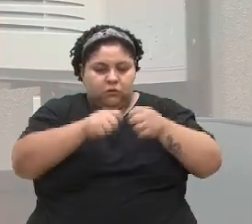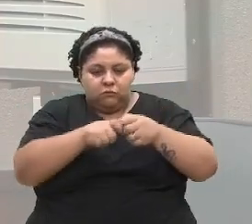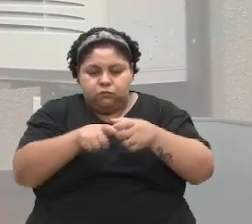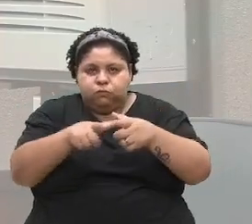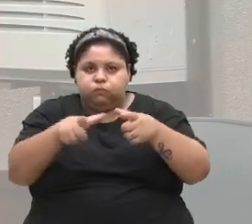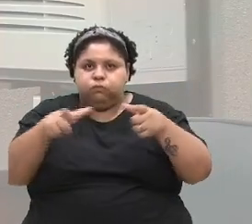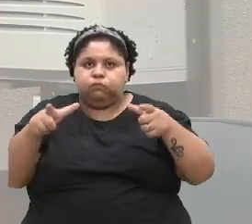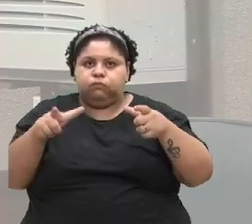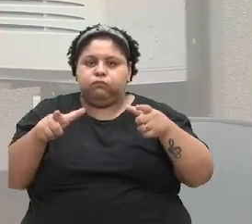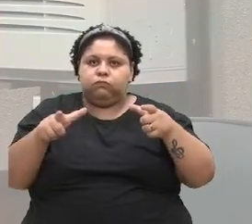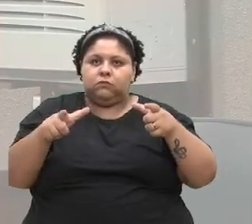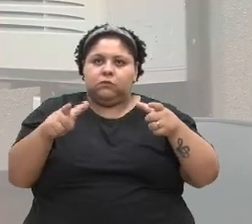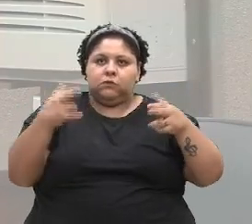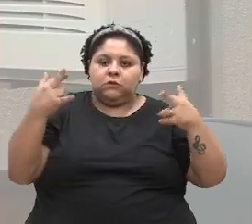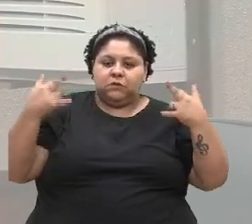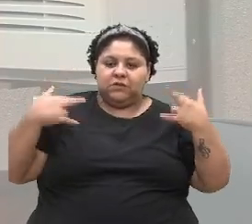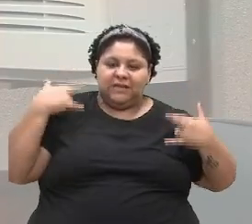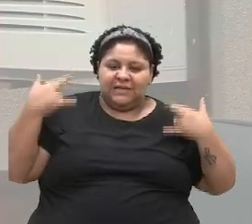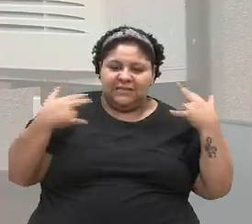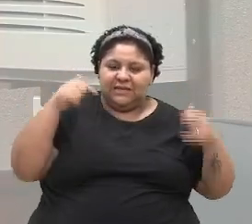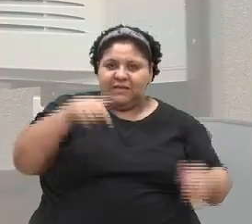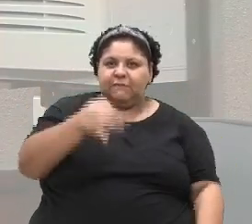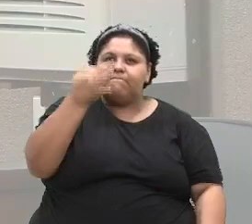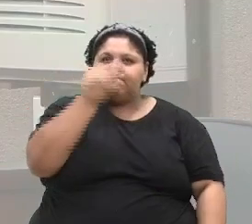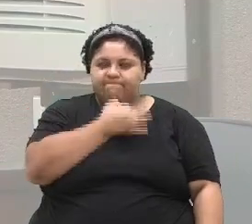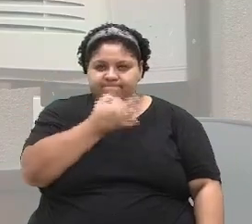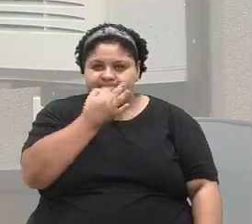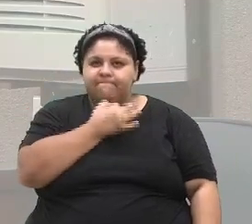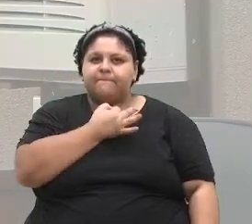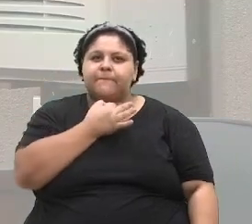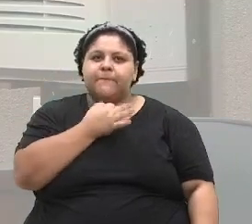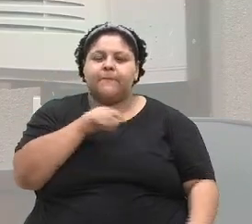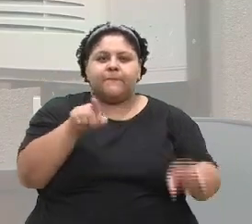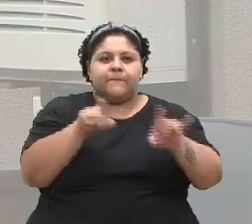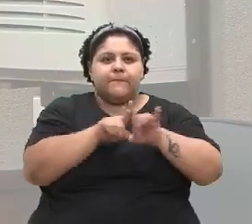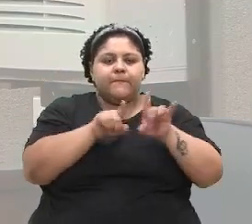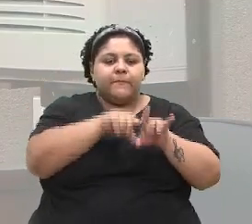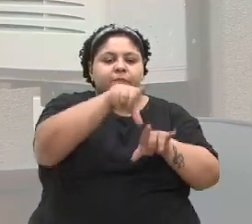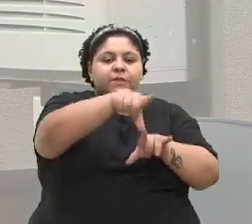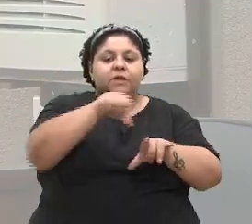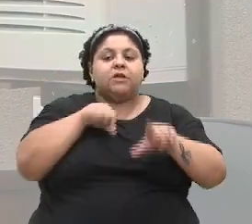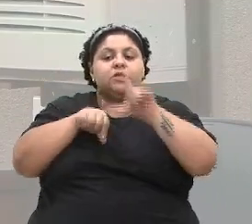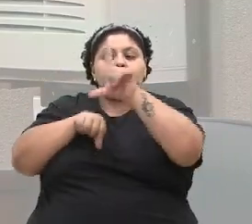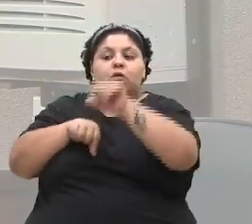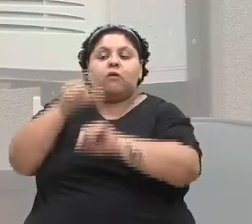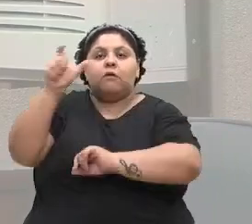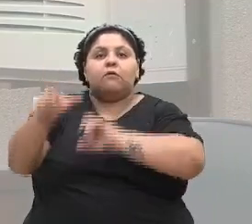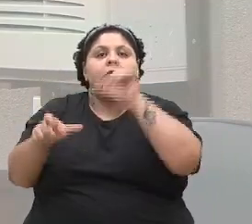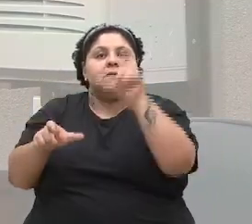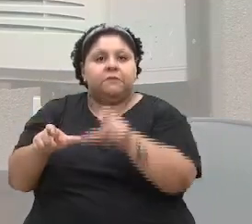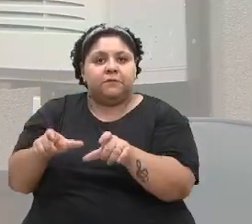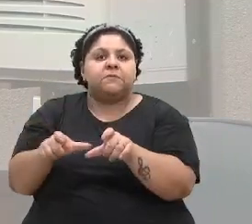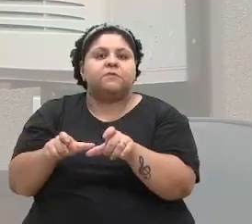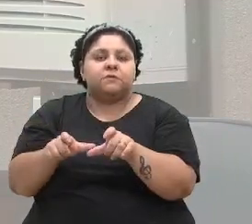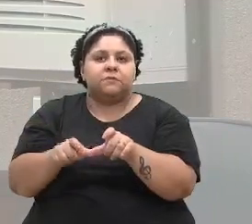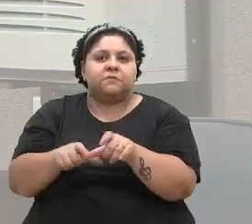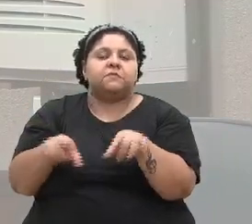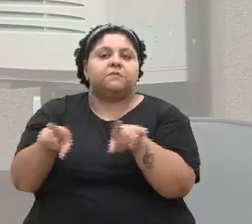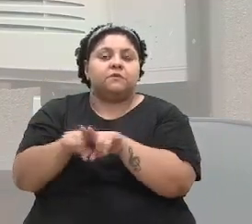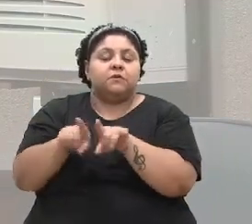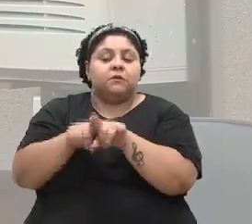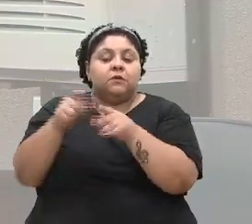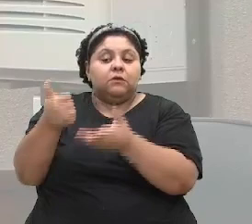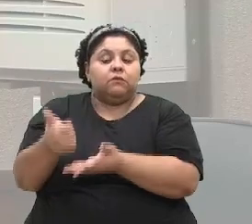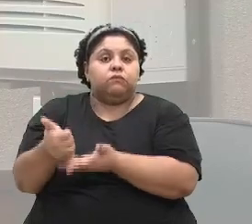de entretenimento na cidade, proporcionando alternativas aos residentes e visitantes, além de